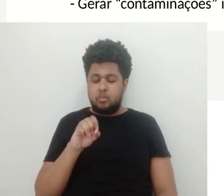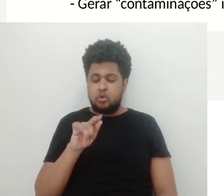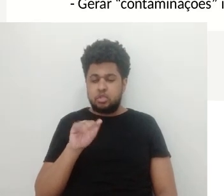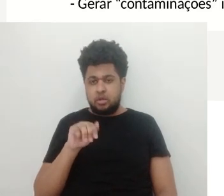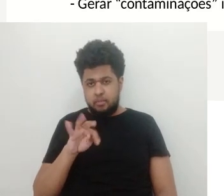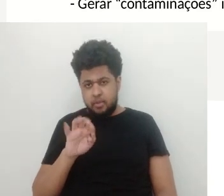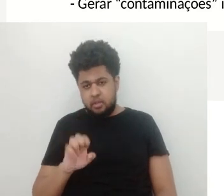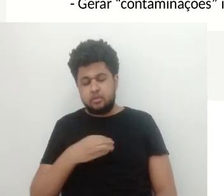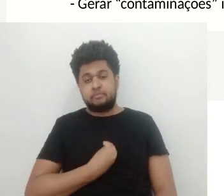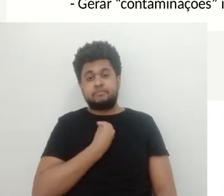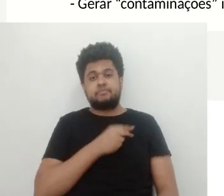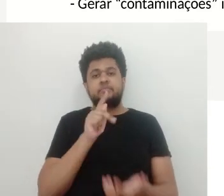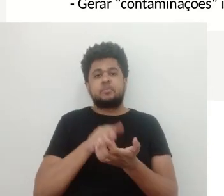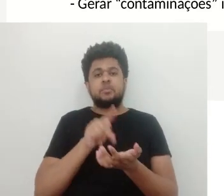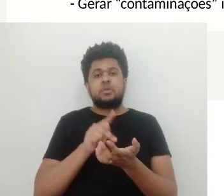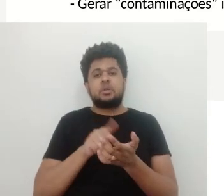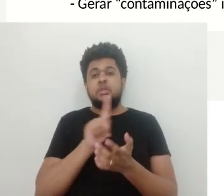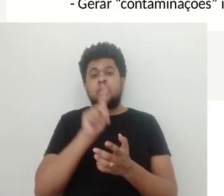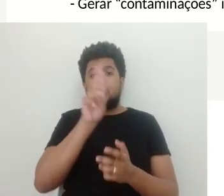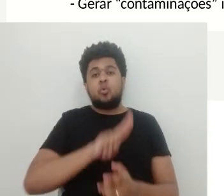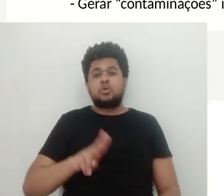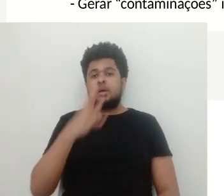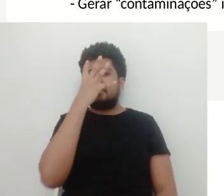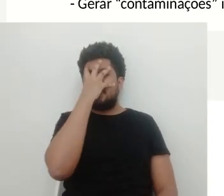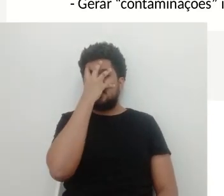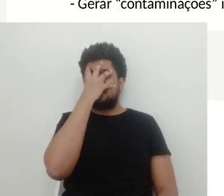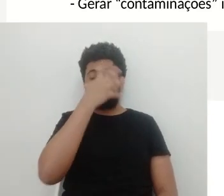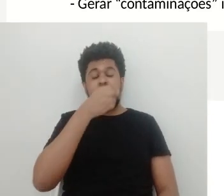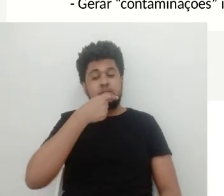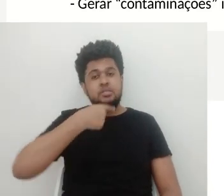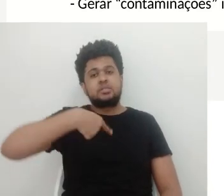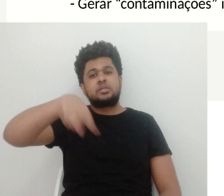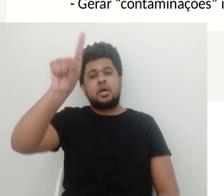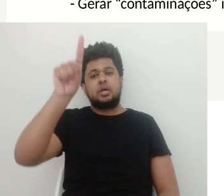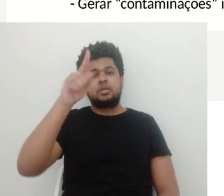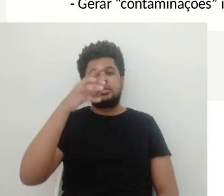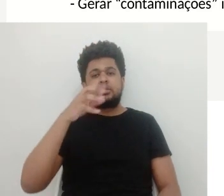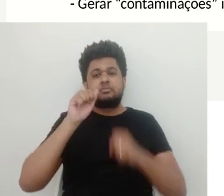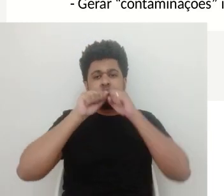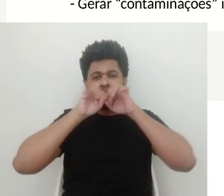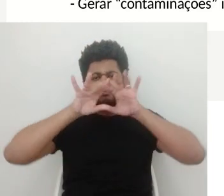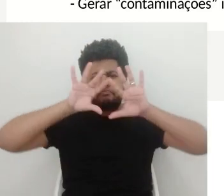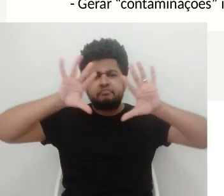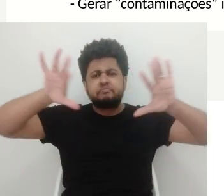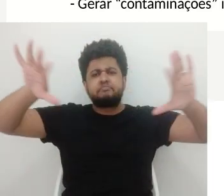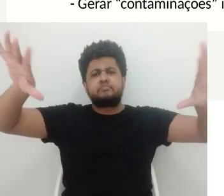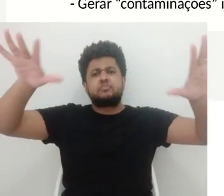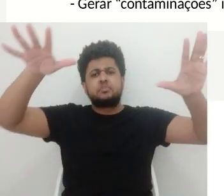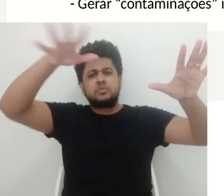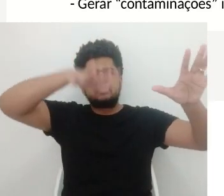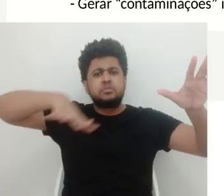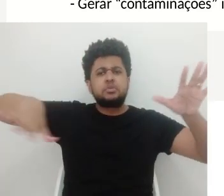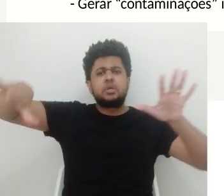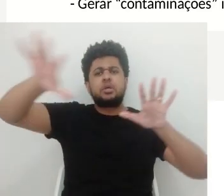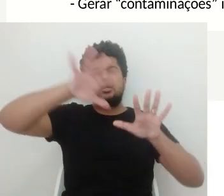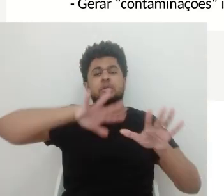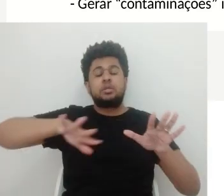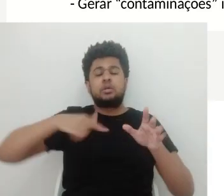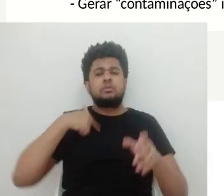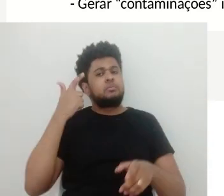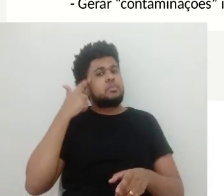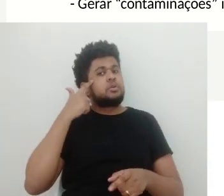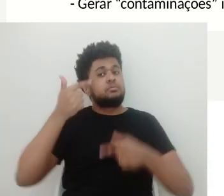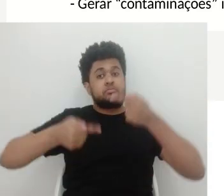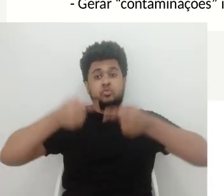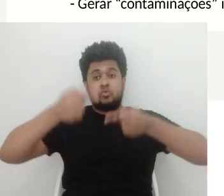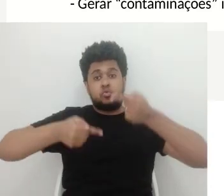seminário, Diana, do IELA, quando vários estudantes diziam, mas, puxa, é complicado depois encontrar um concurso